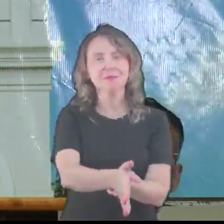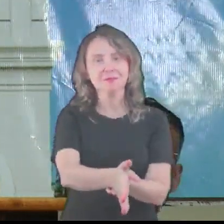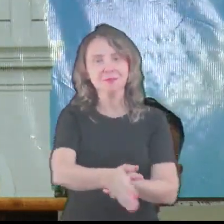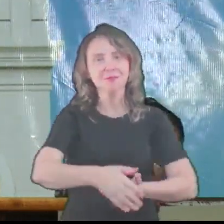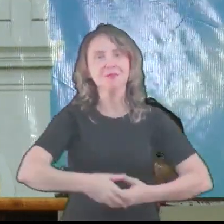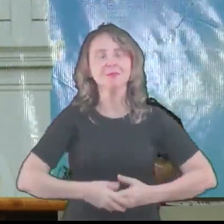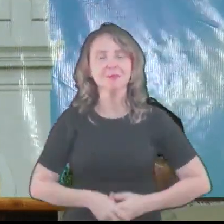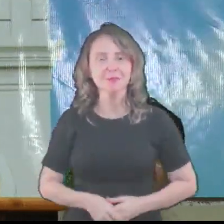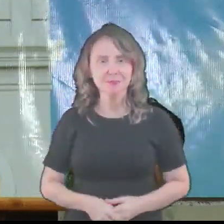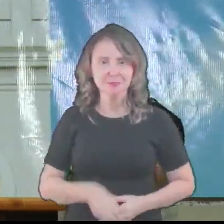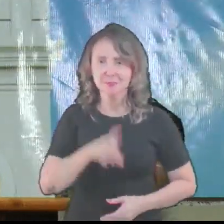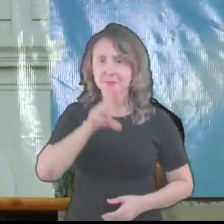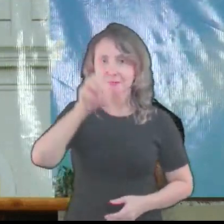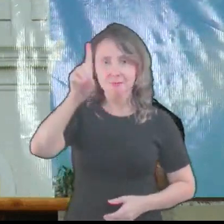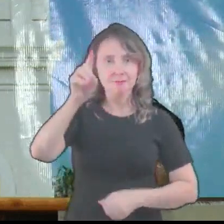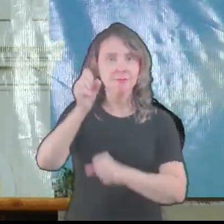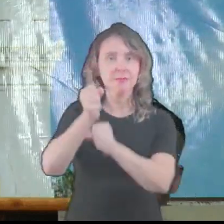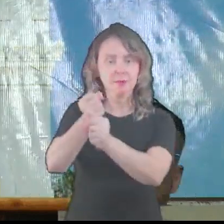Ele é grande.